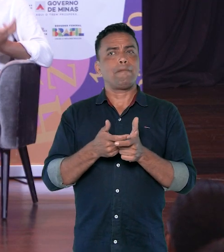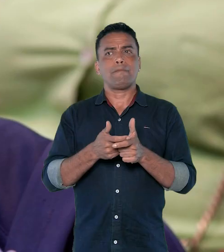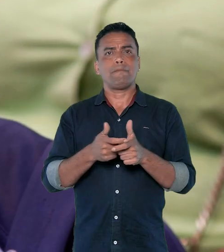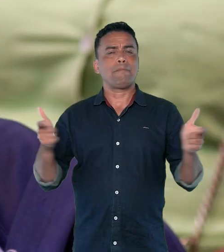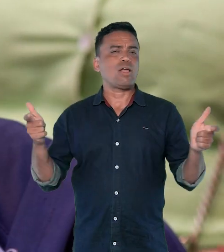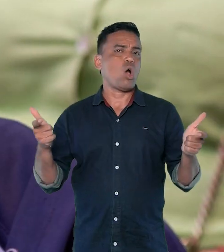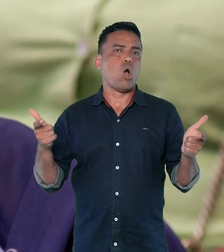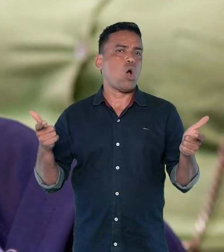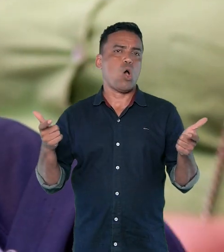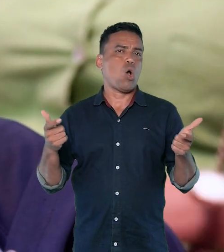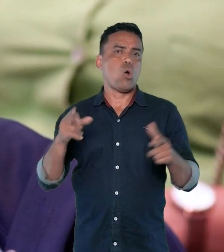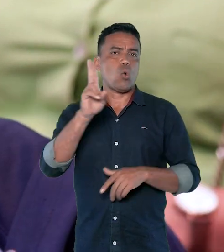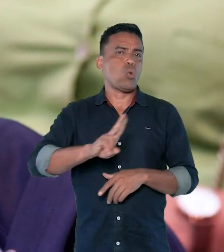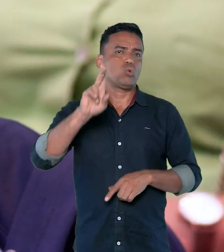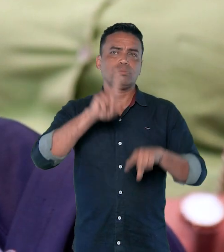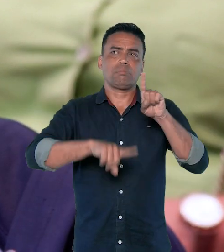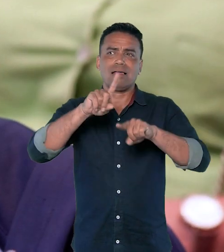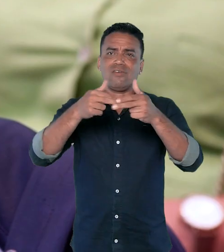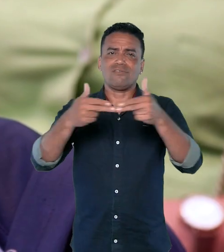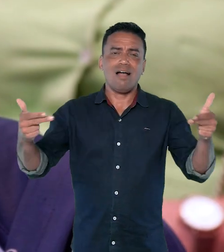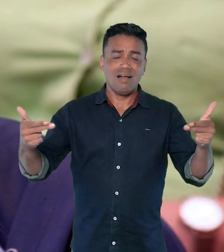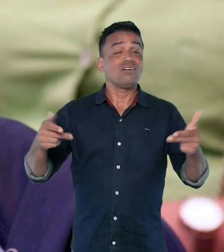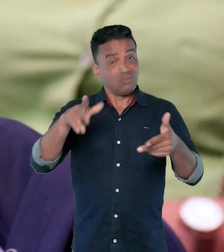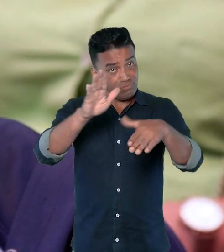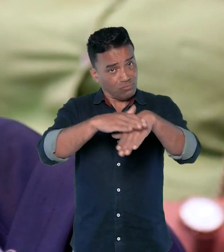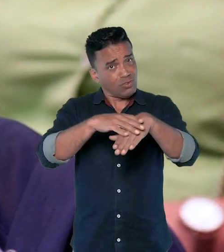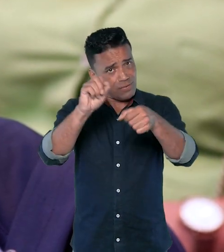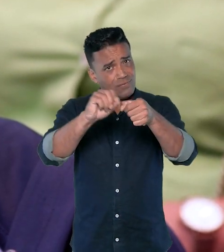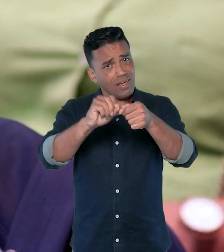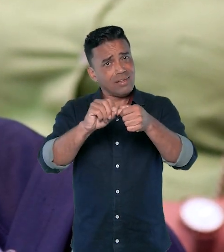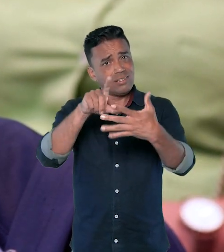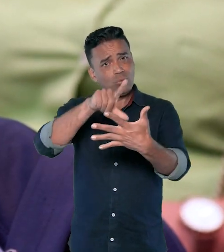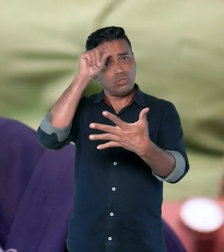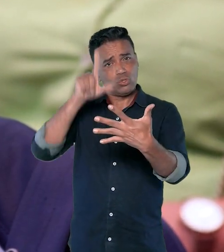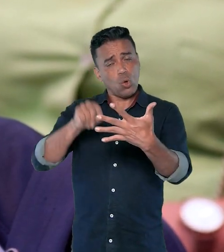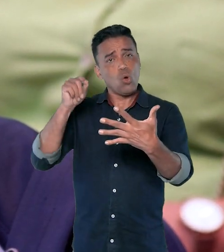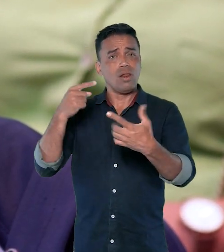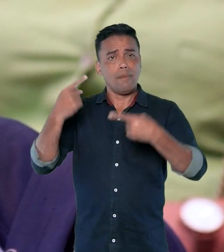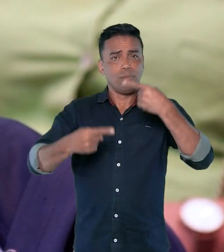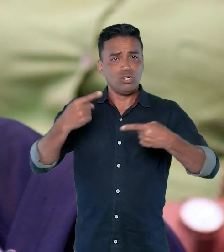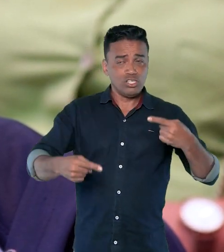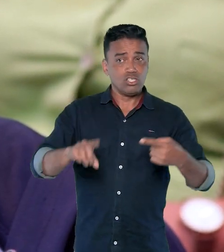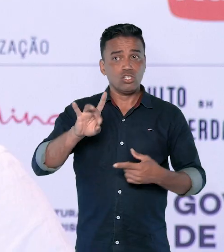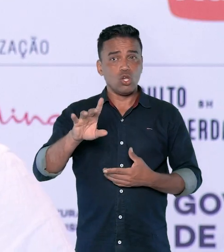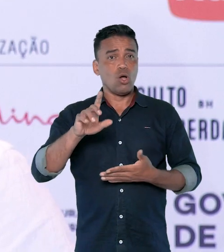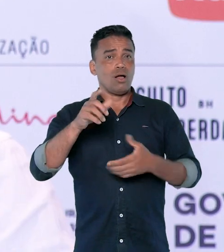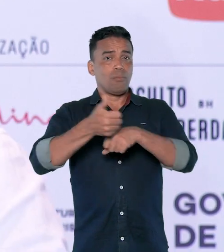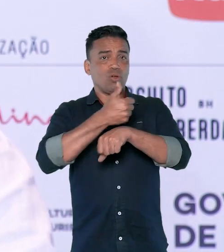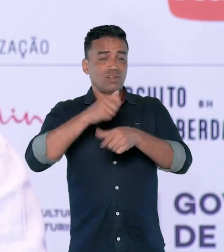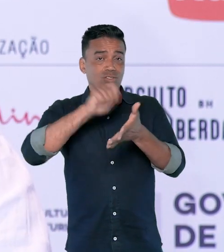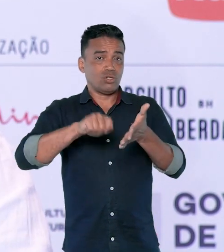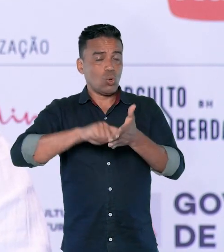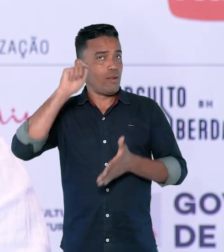maiores instrumentos, né, que você pode ter, o que você fez, né, de fazer uma escolha política de vou ler só autores negros, ou